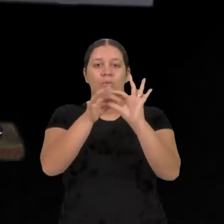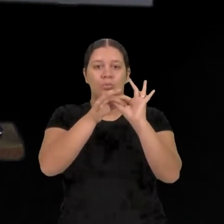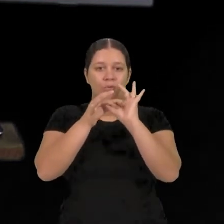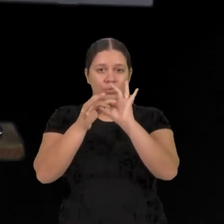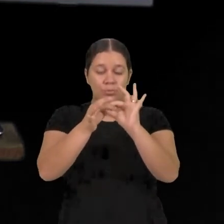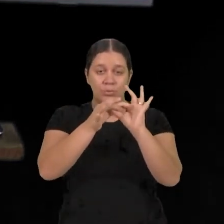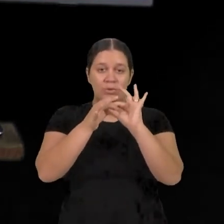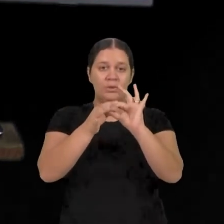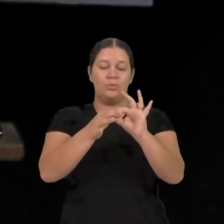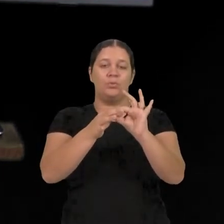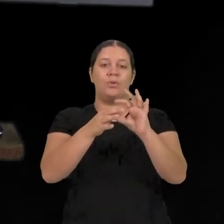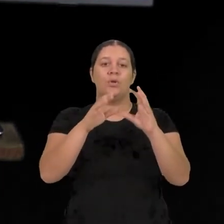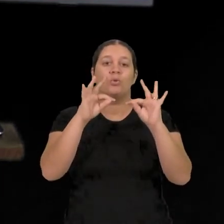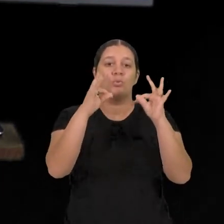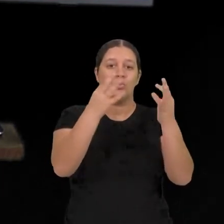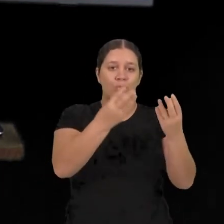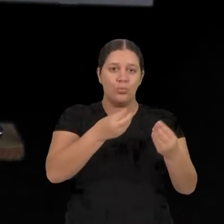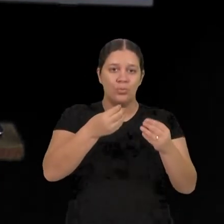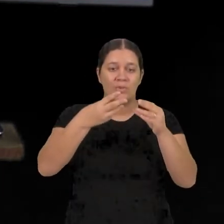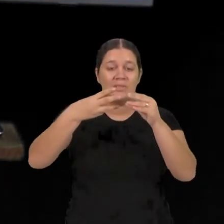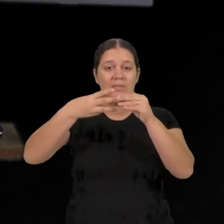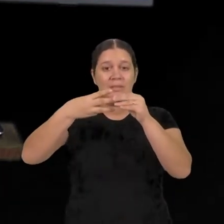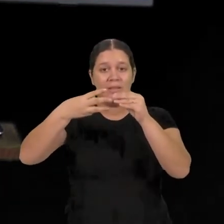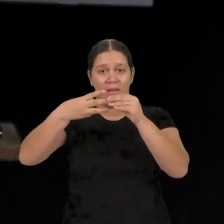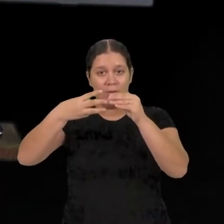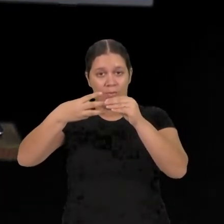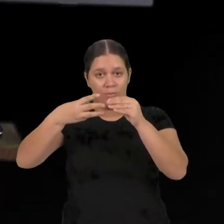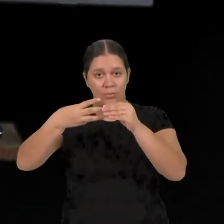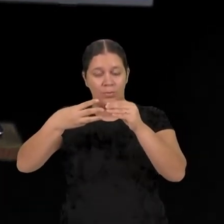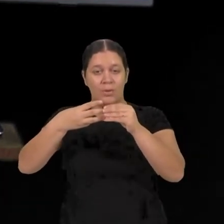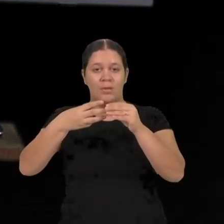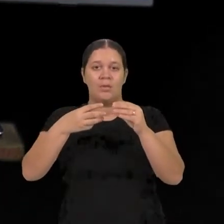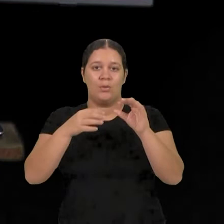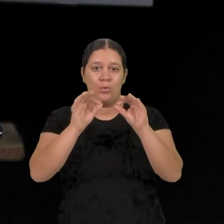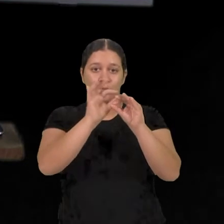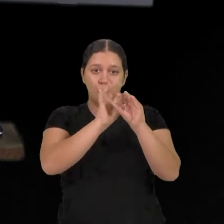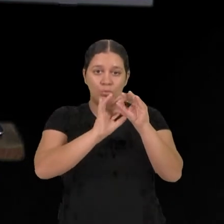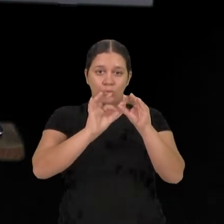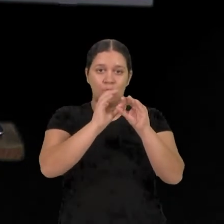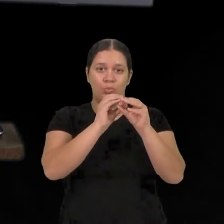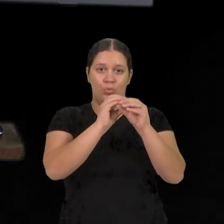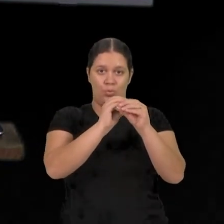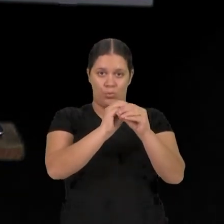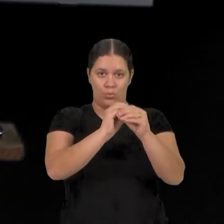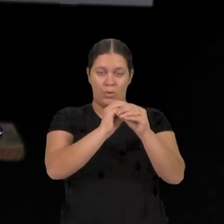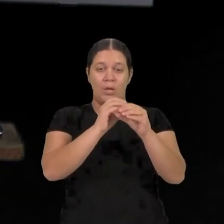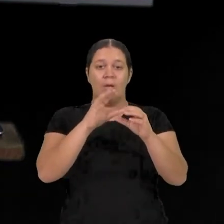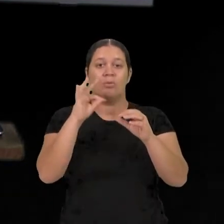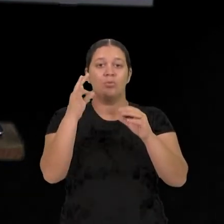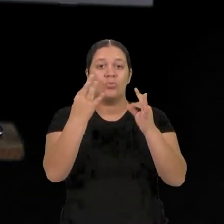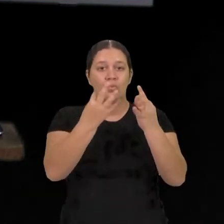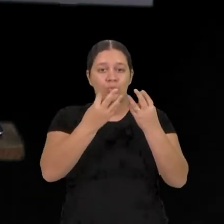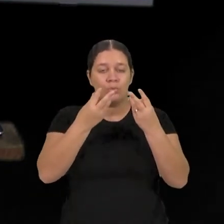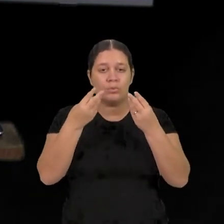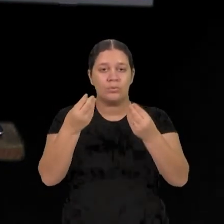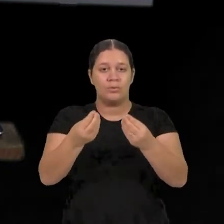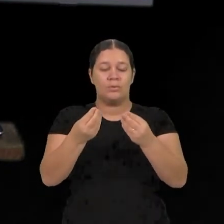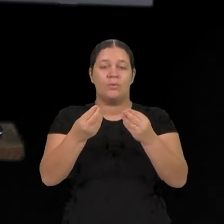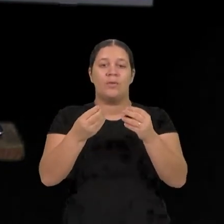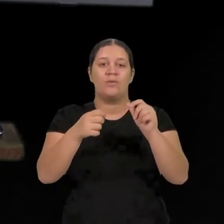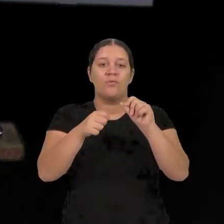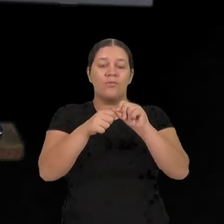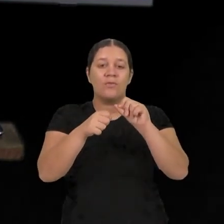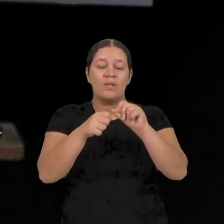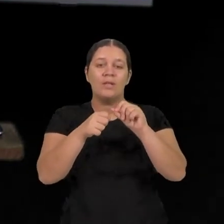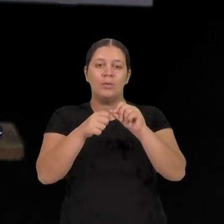com o complexo de Golgi, todos eles vinculados a um núcleo, por exemplo, tá? Então você tem tudo isso vinculado para